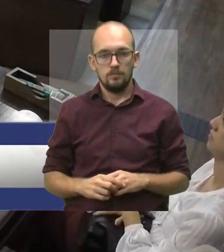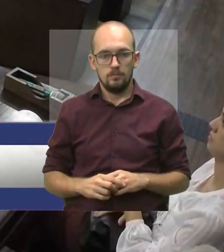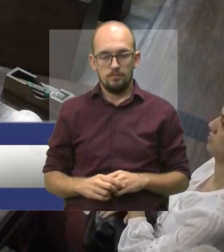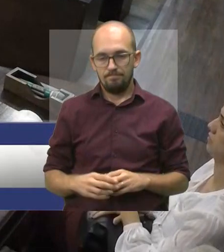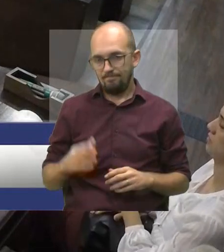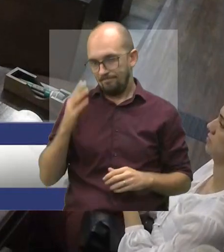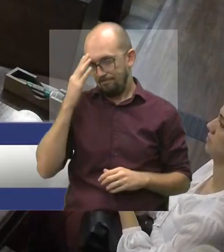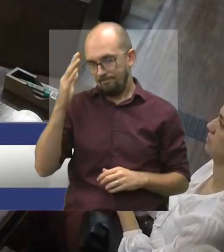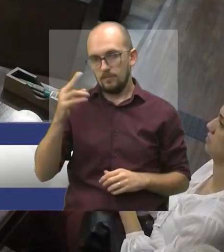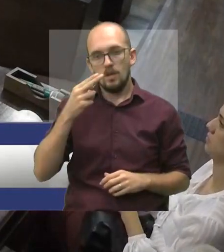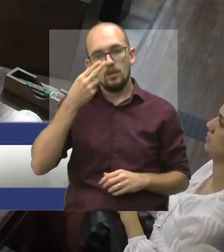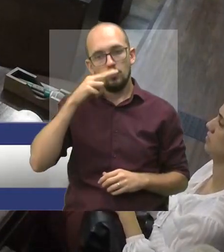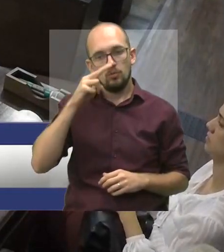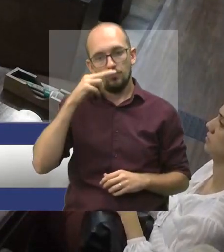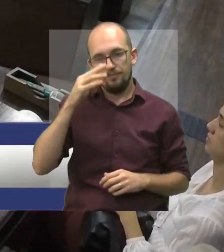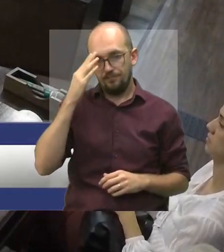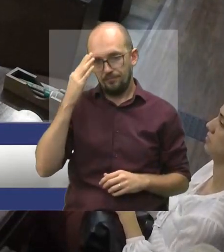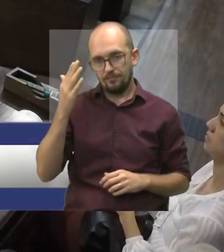Obrigado, Ângelo.